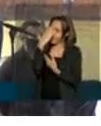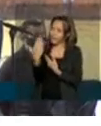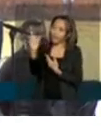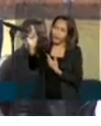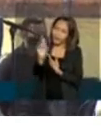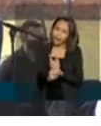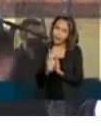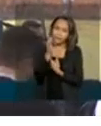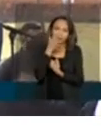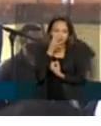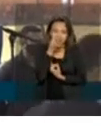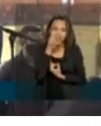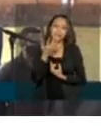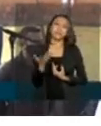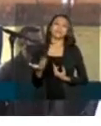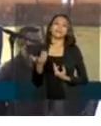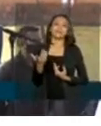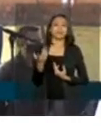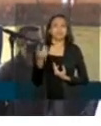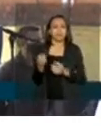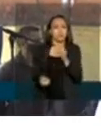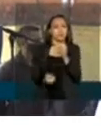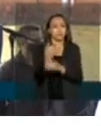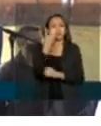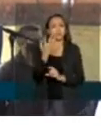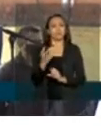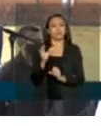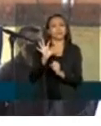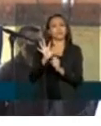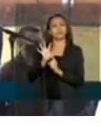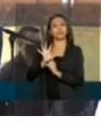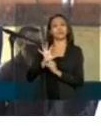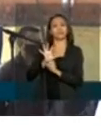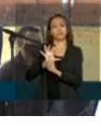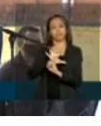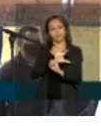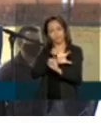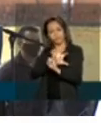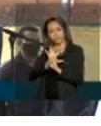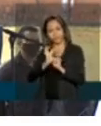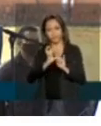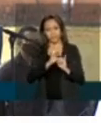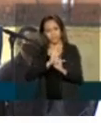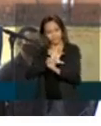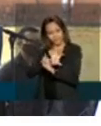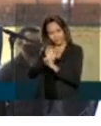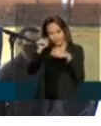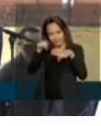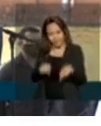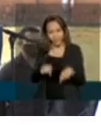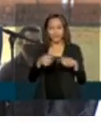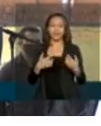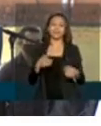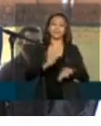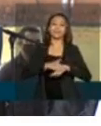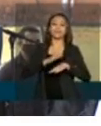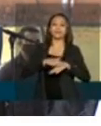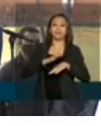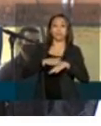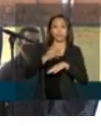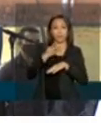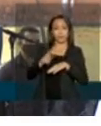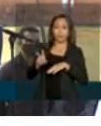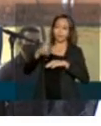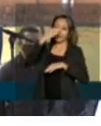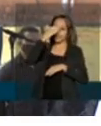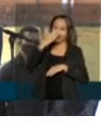obrigado pela instalação desse radar. Quero pedir licença ao presidente para, em nome da ministra Tereza